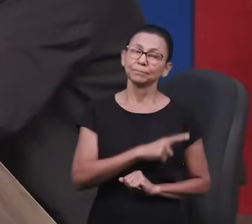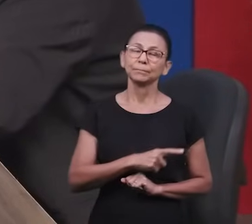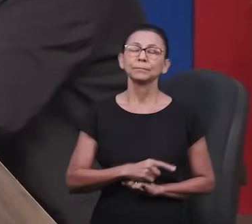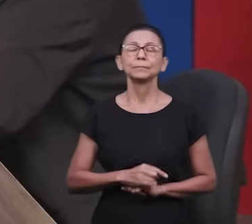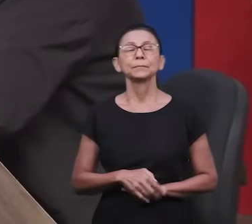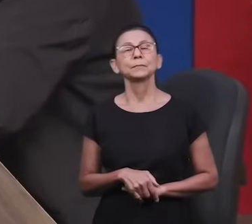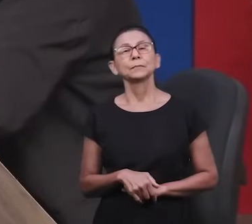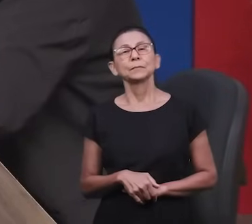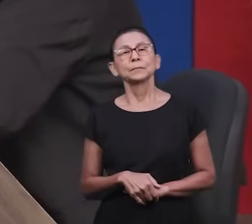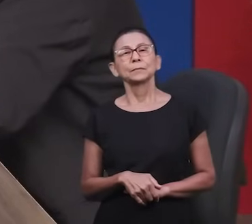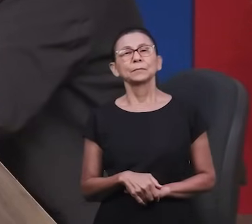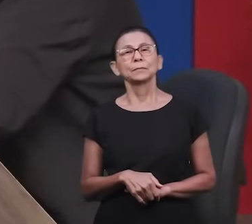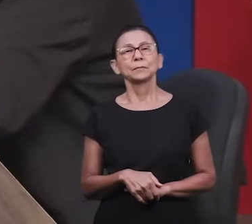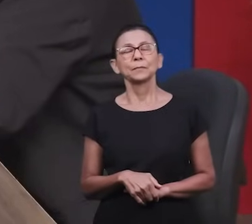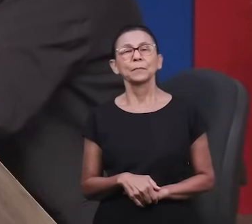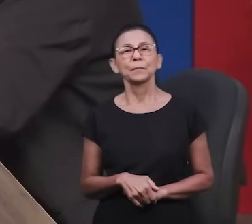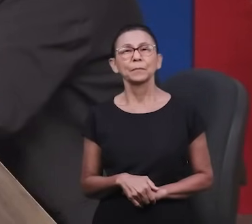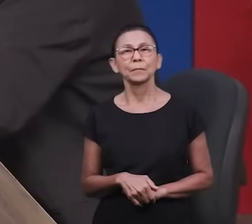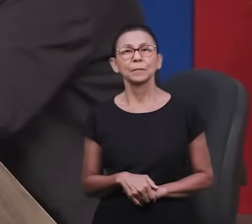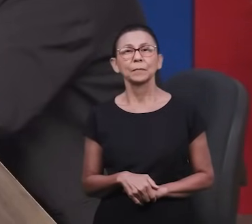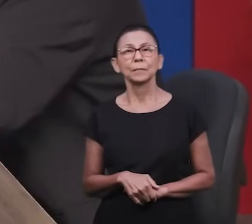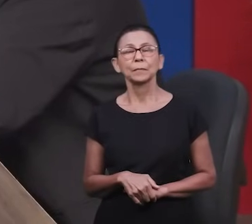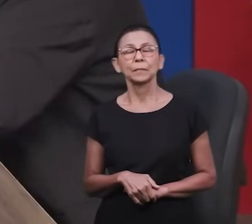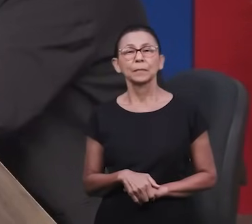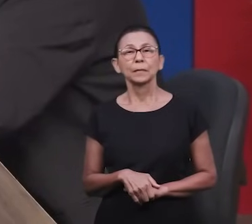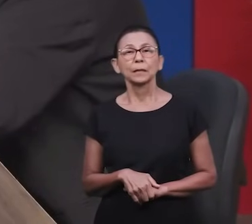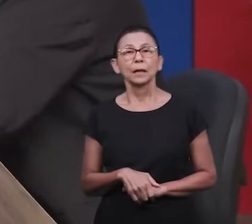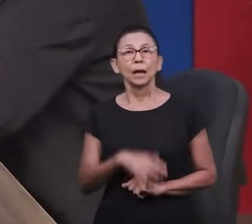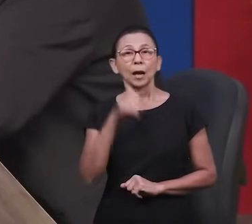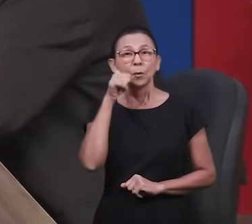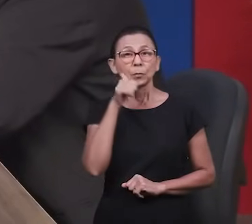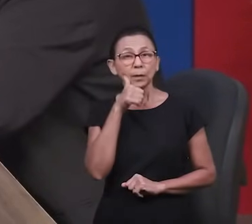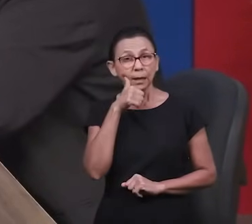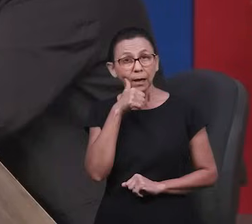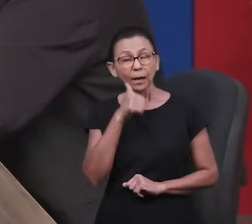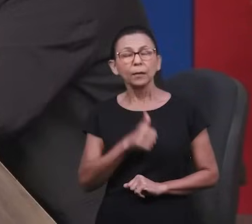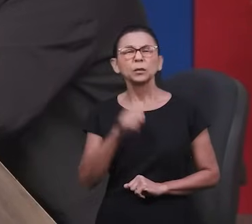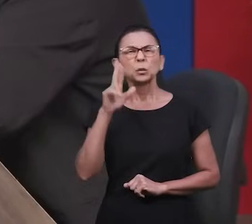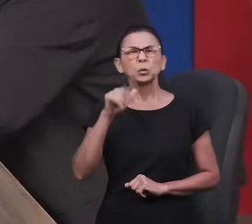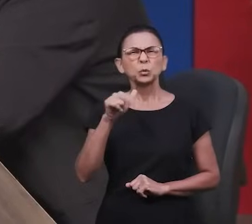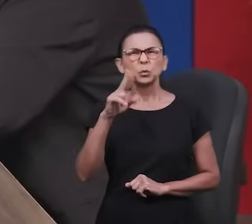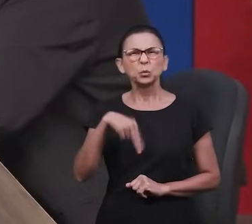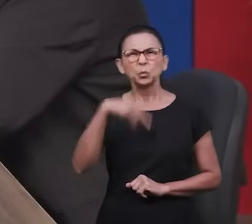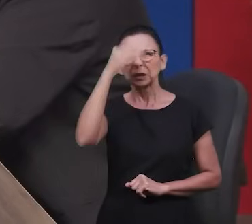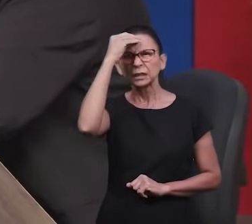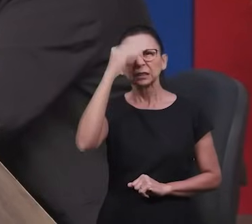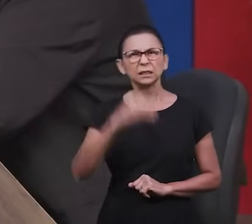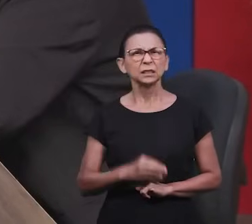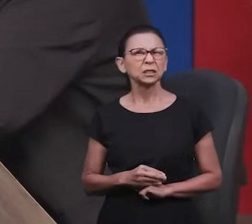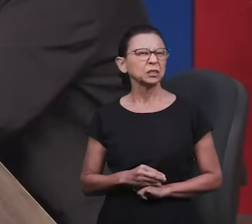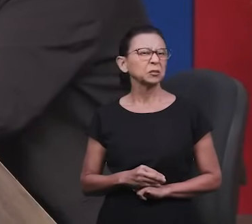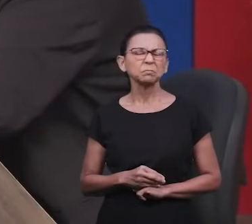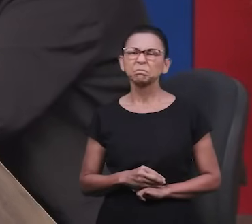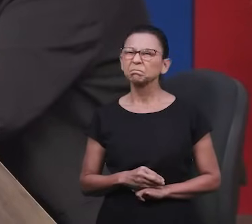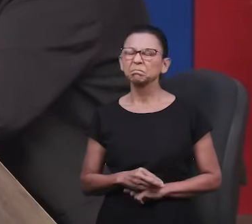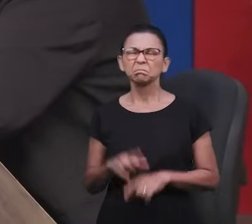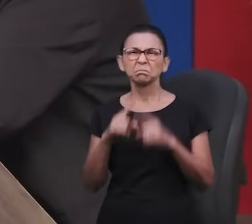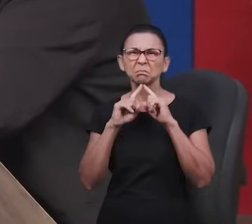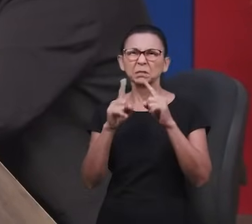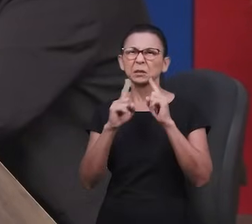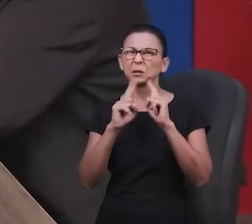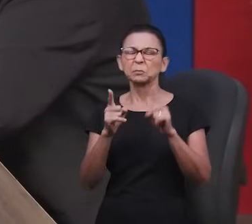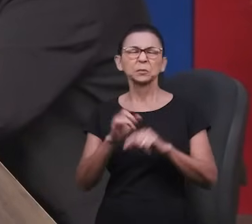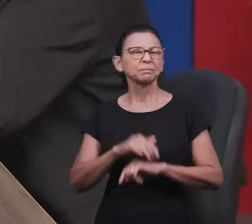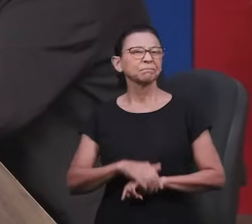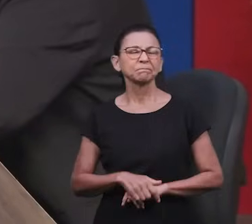essa dificuldade, essa necessidade, mas ela nunca, em momento algum, ela desanimou. E